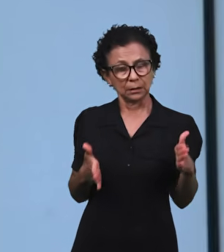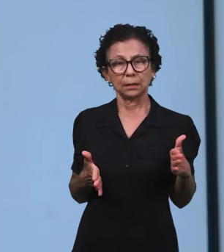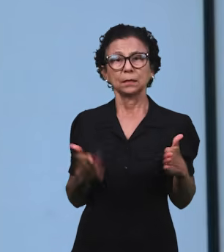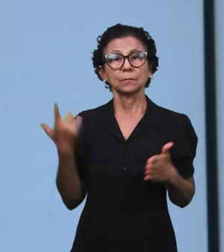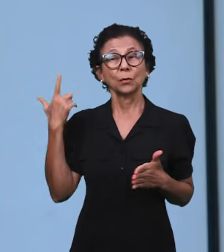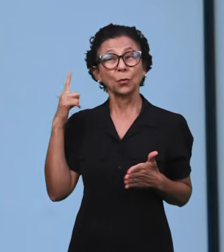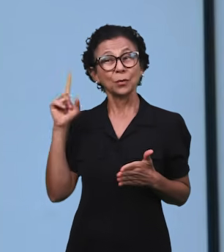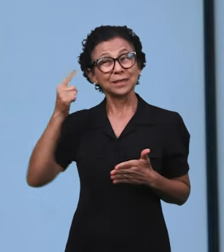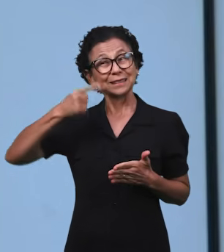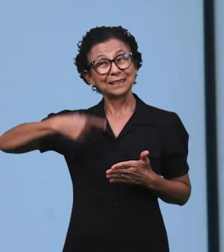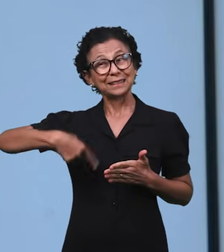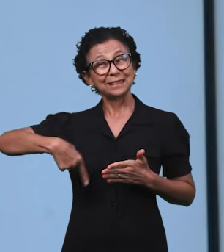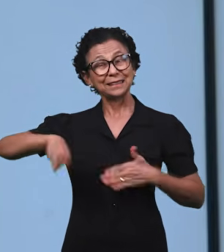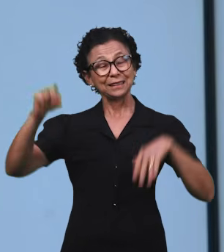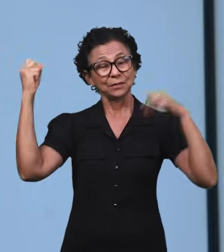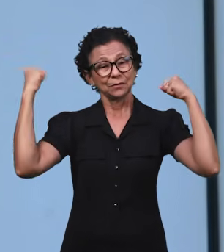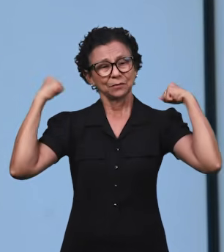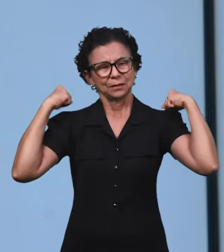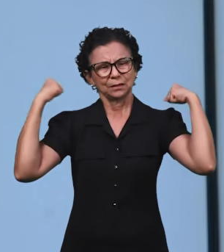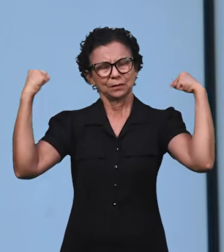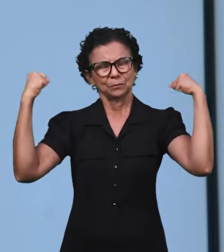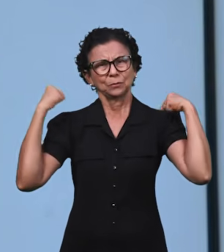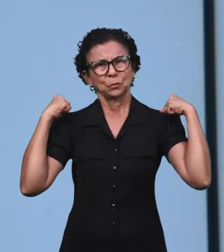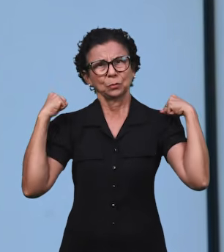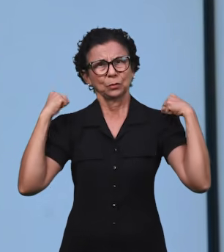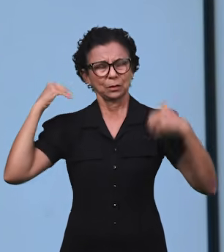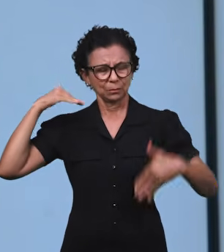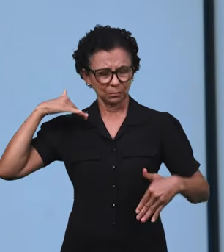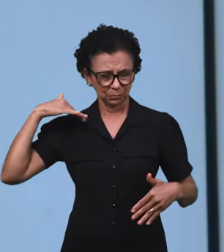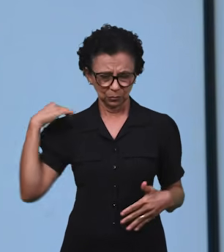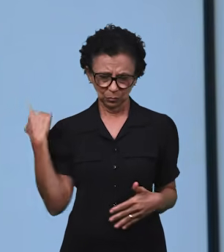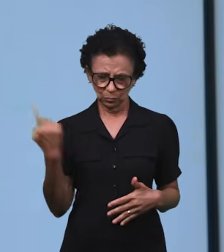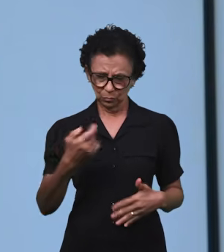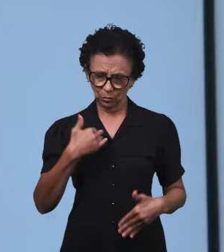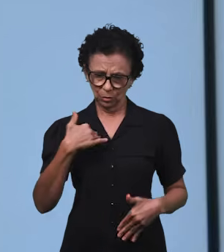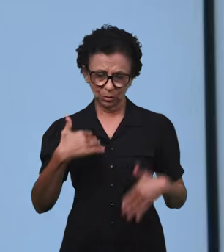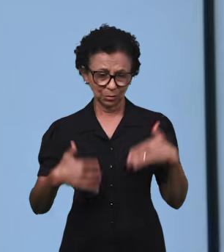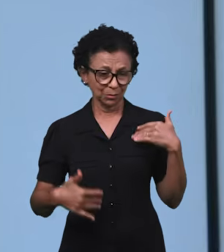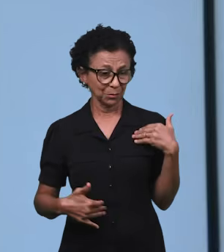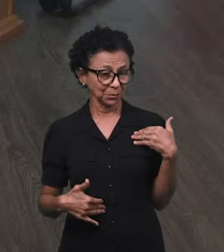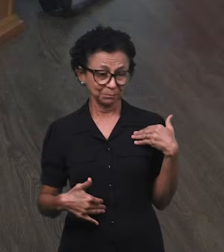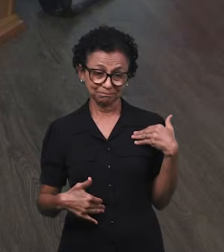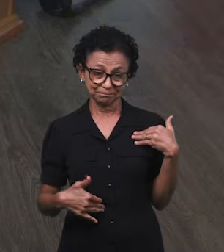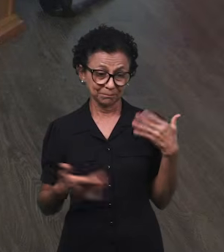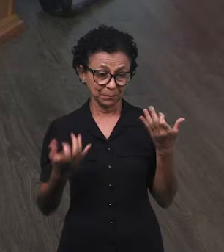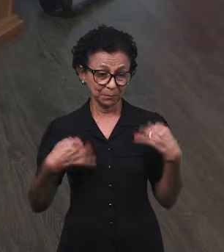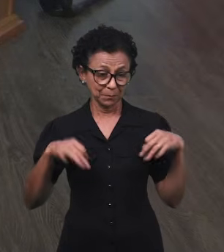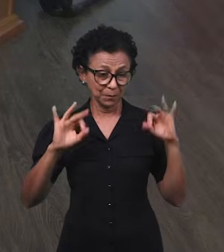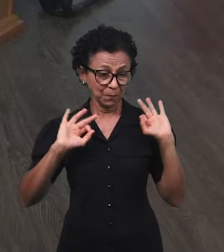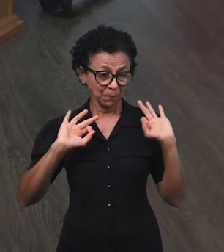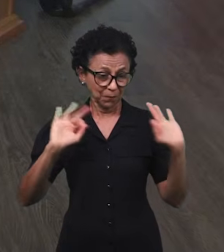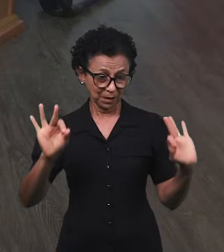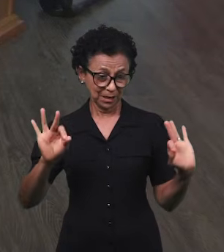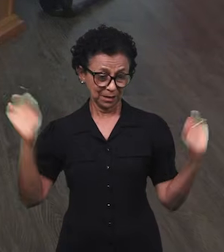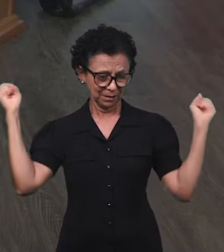conseguir fazer a atividade física dele. Porque o nosso corpo é maravilhoso.